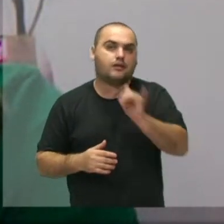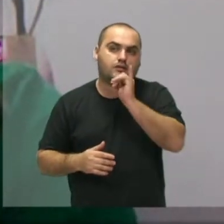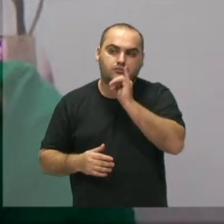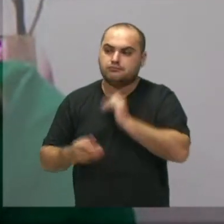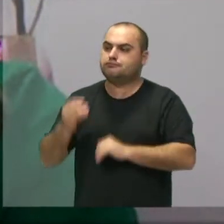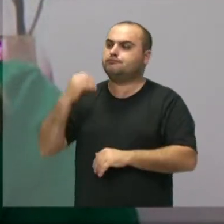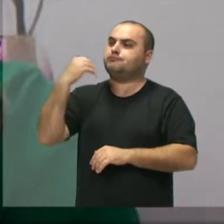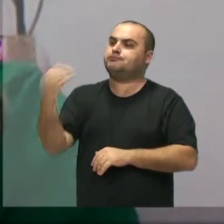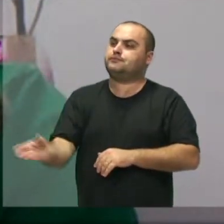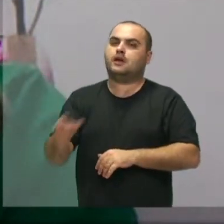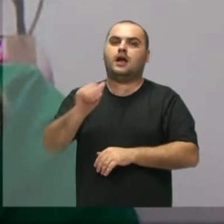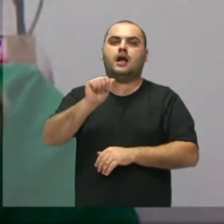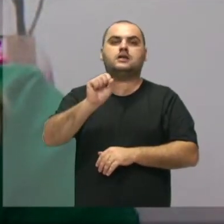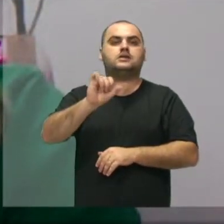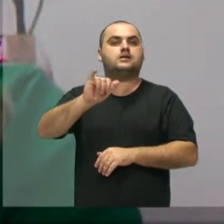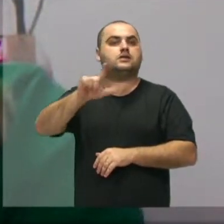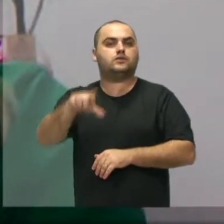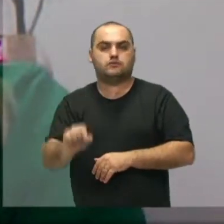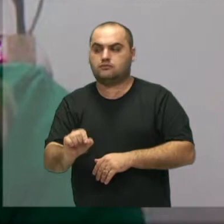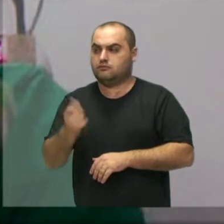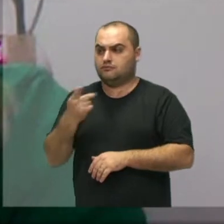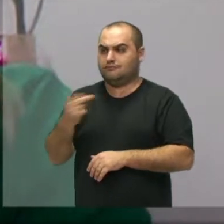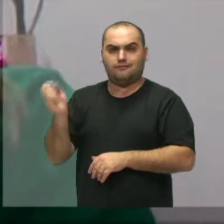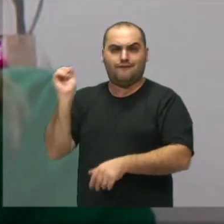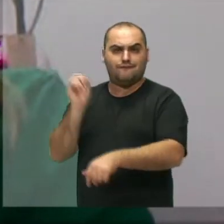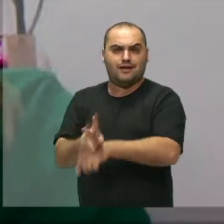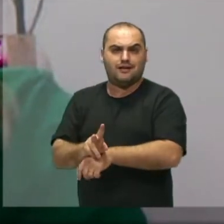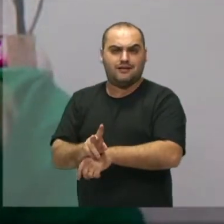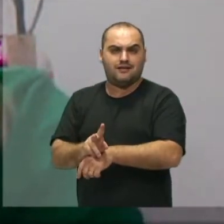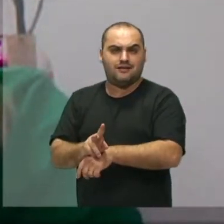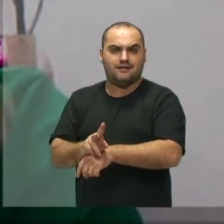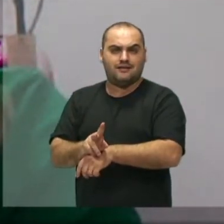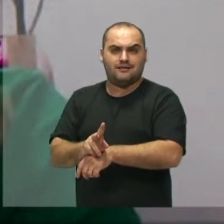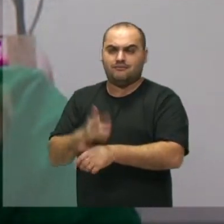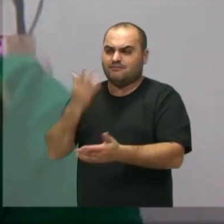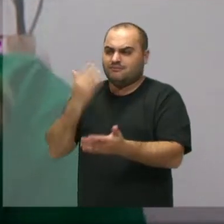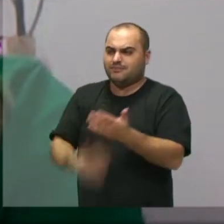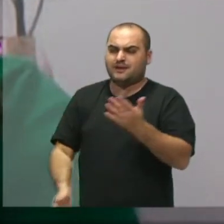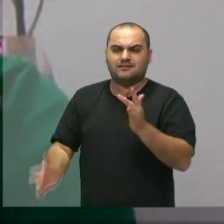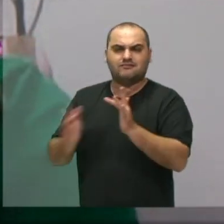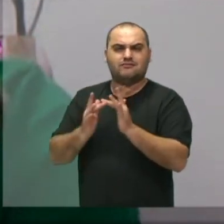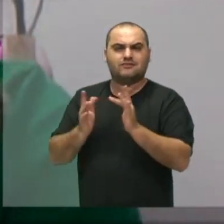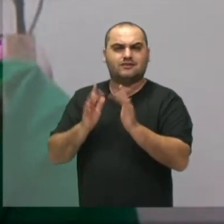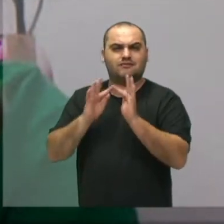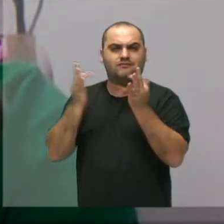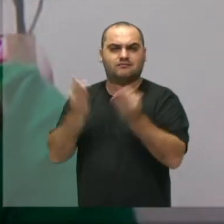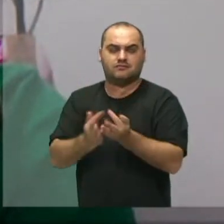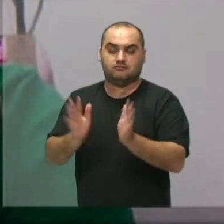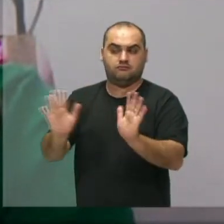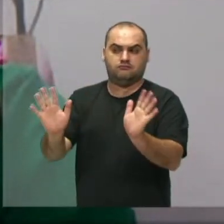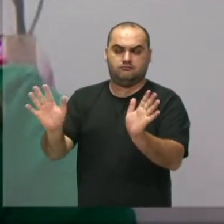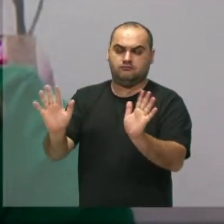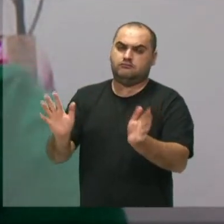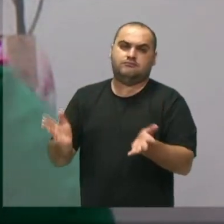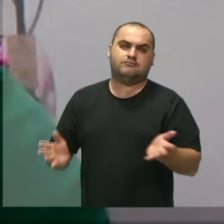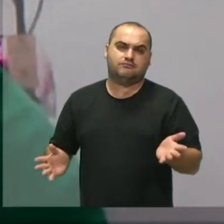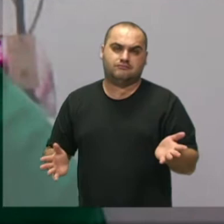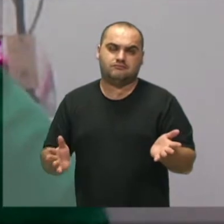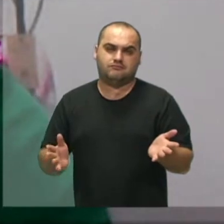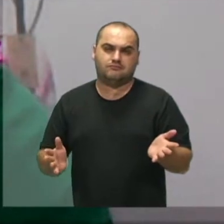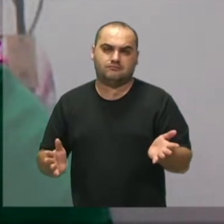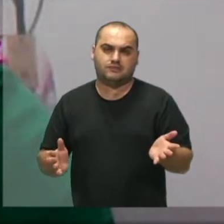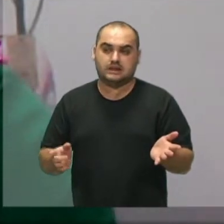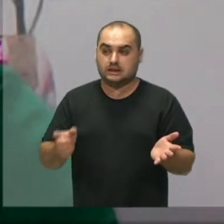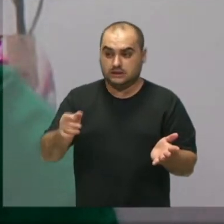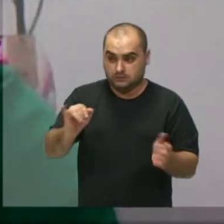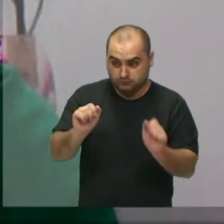asilo, o asilo também não tem mais vaga, né? E daí perde a convivência familiar. Não tem nada contra, mas assim, se puder